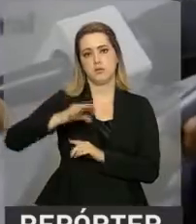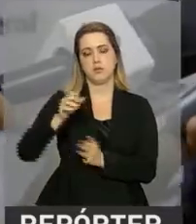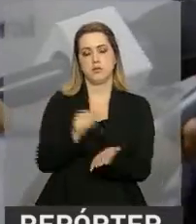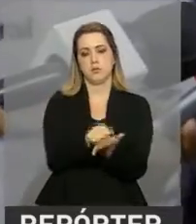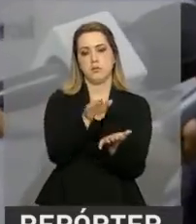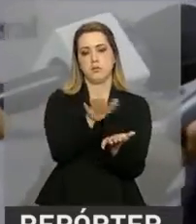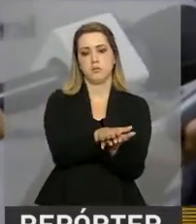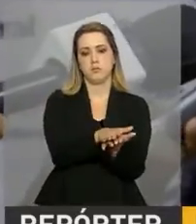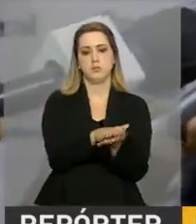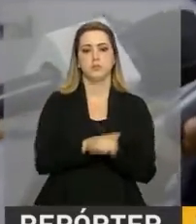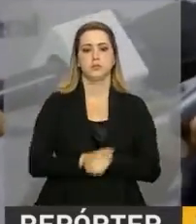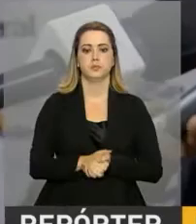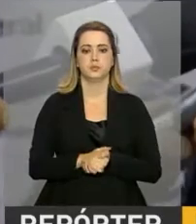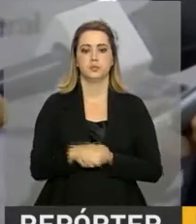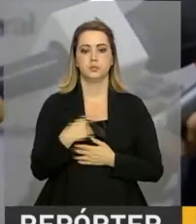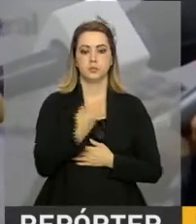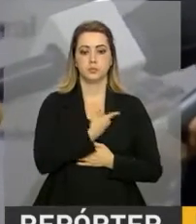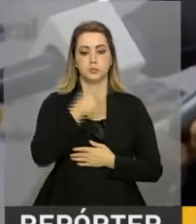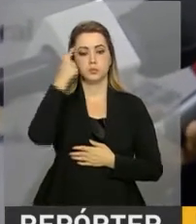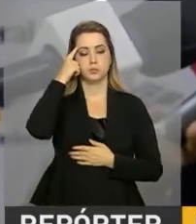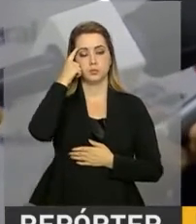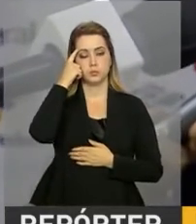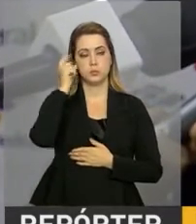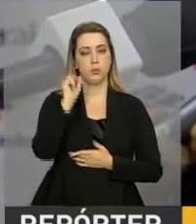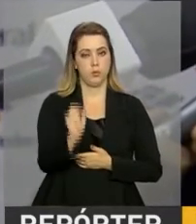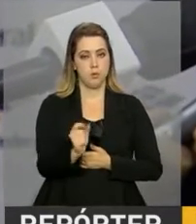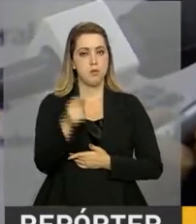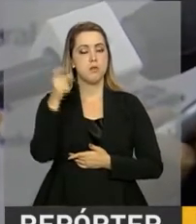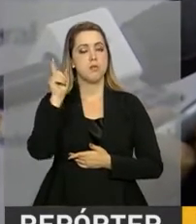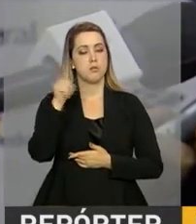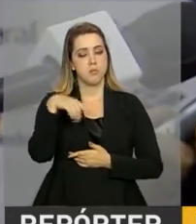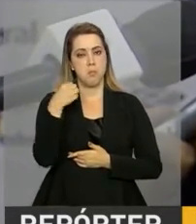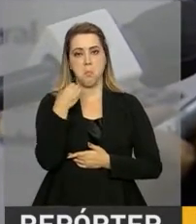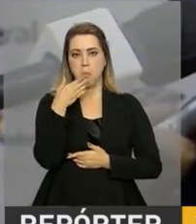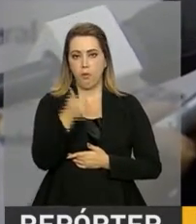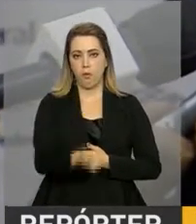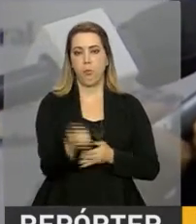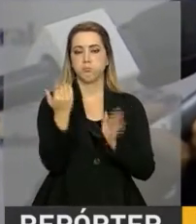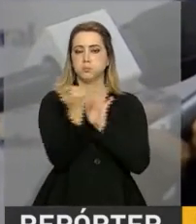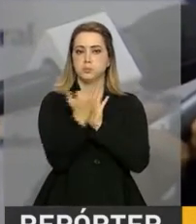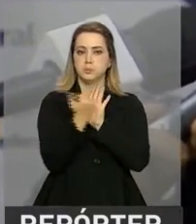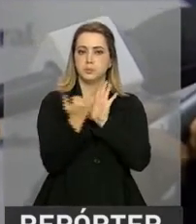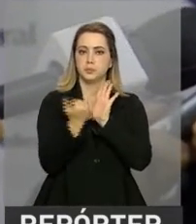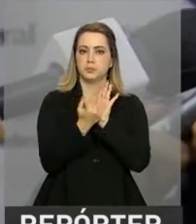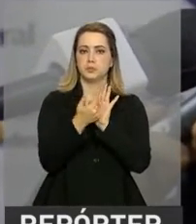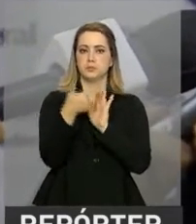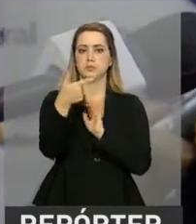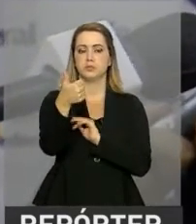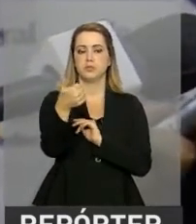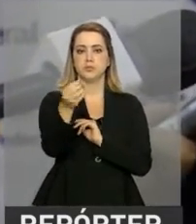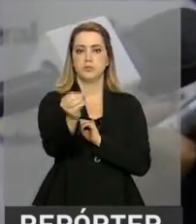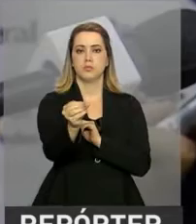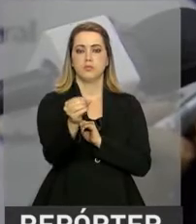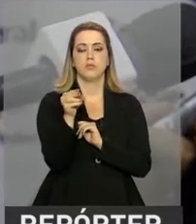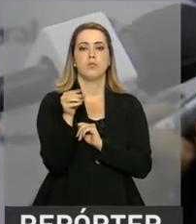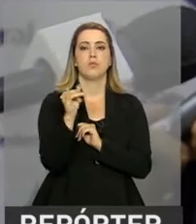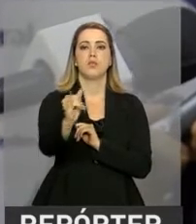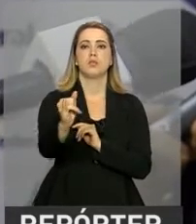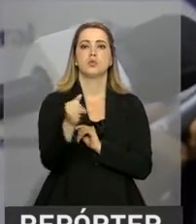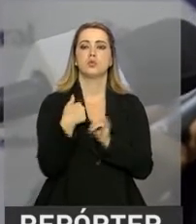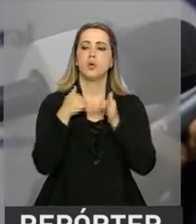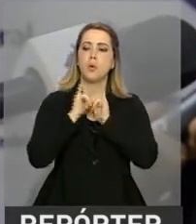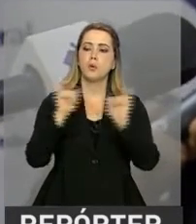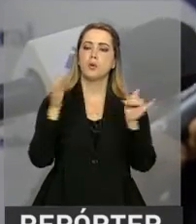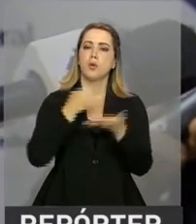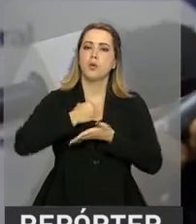entendemos que foi um programa bem sucedido a ao longo de 210 dias que nós